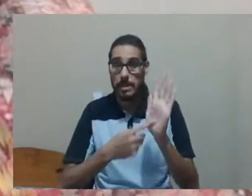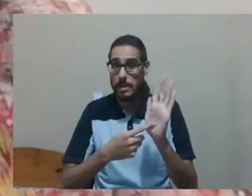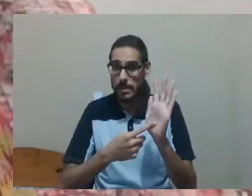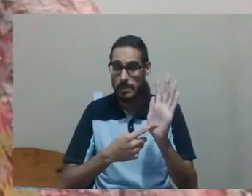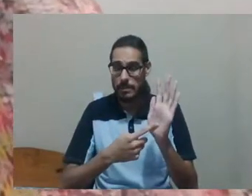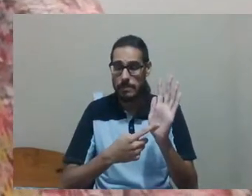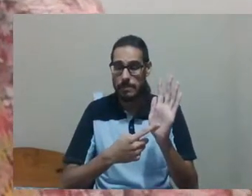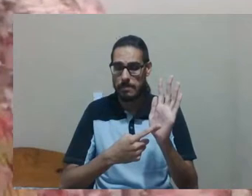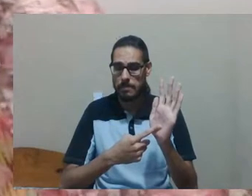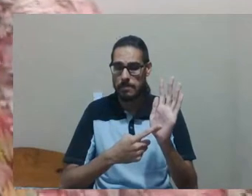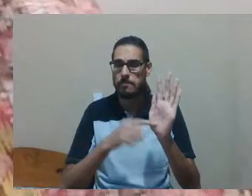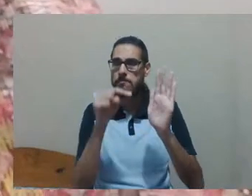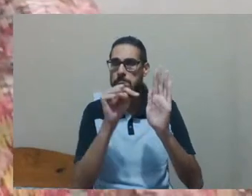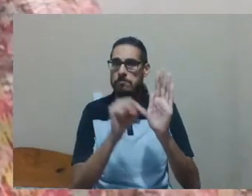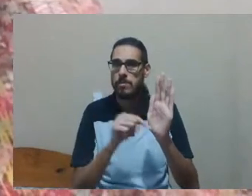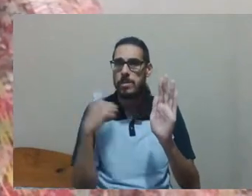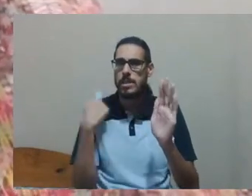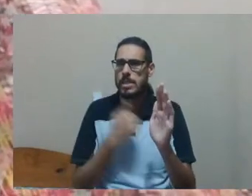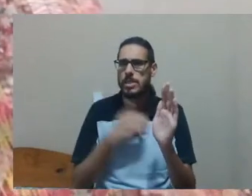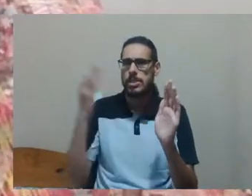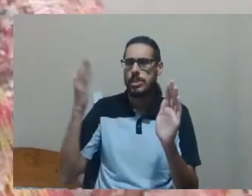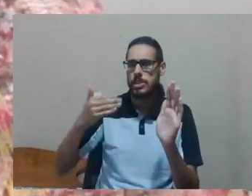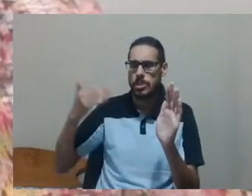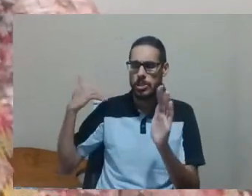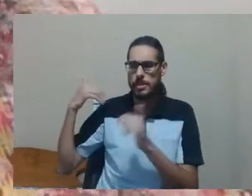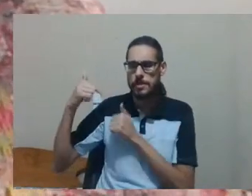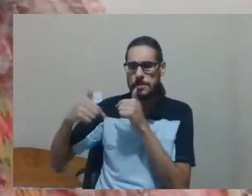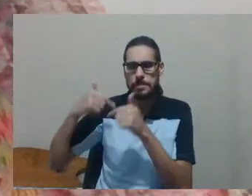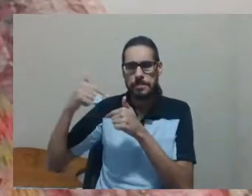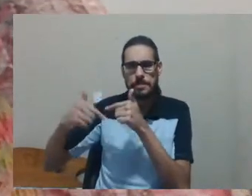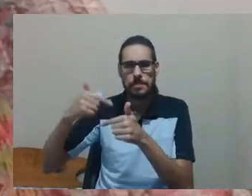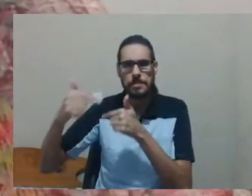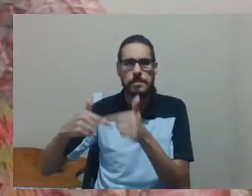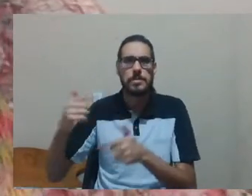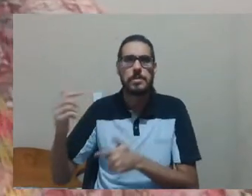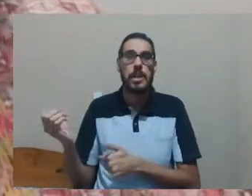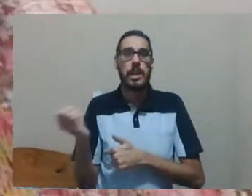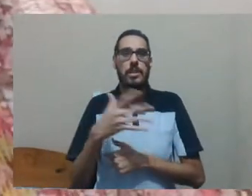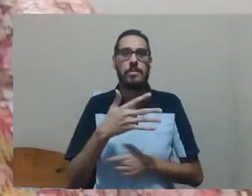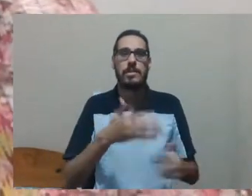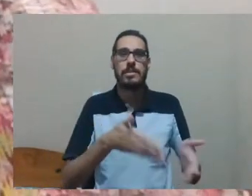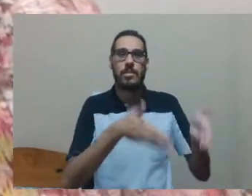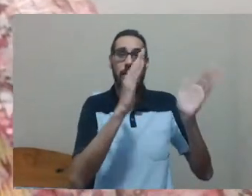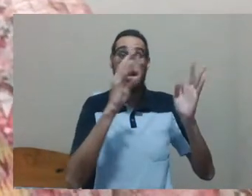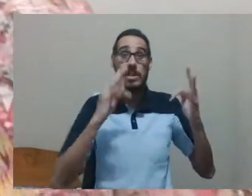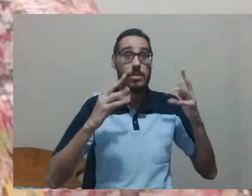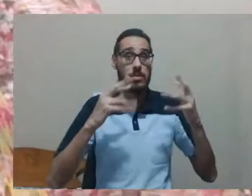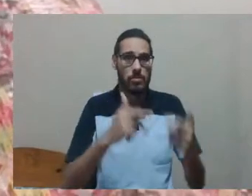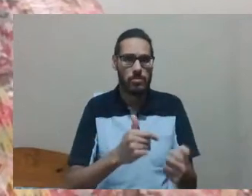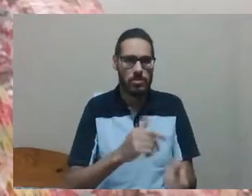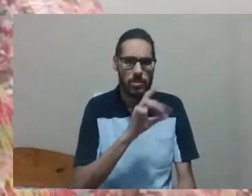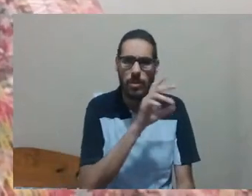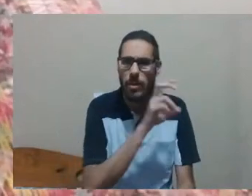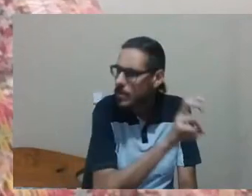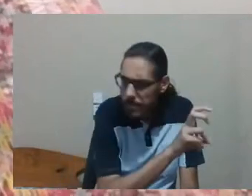nós trabalhamos muito na renovação de todos os ATs, não só do AT5.